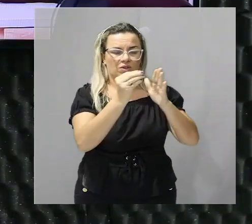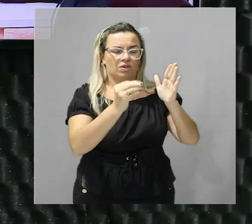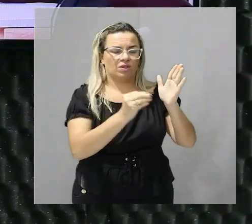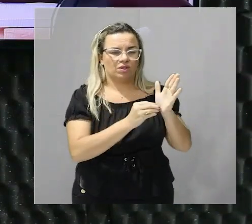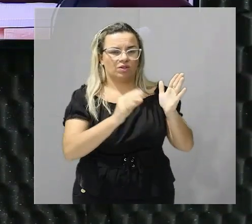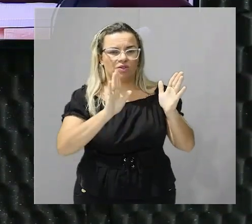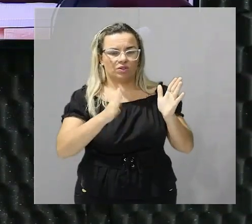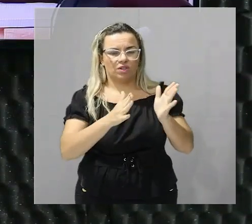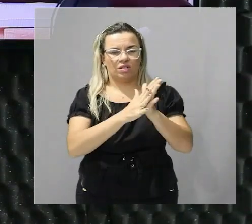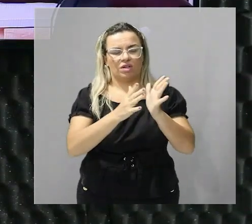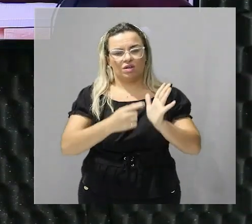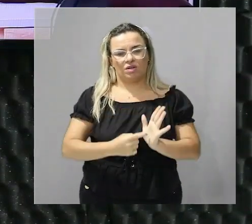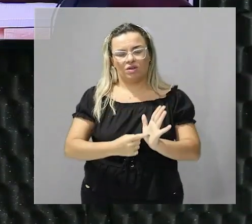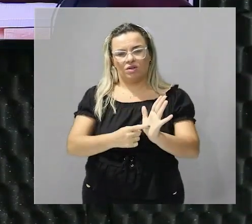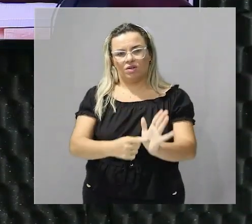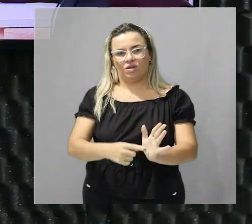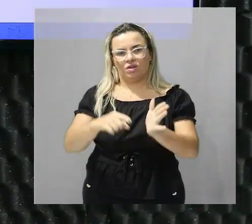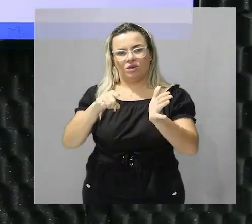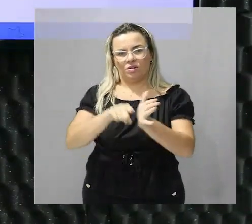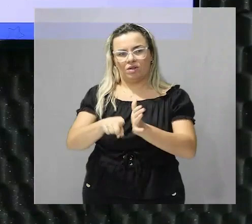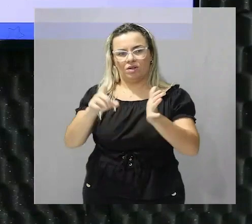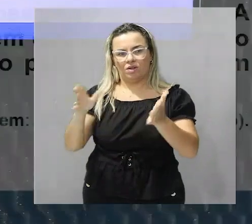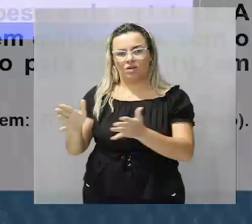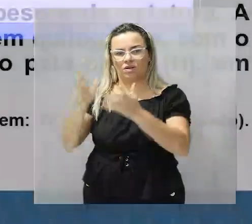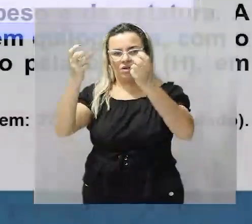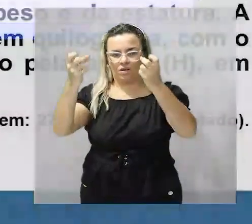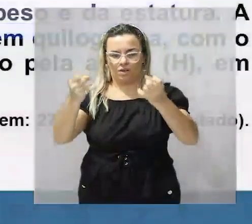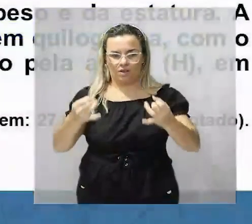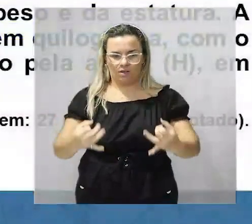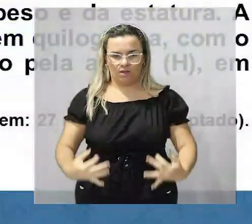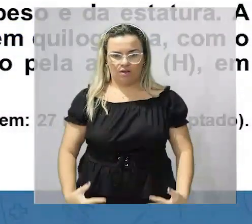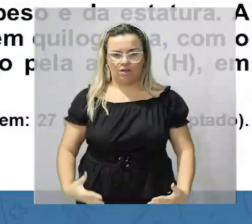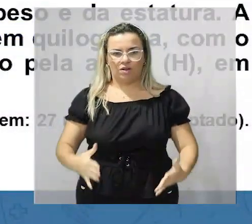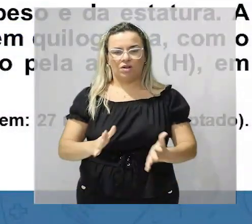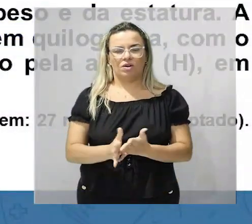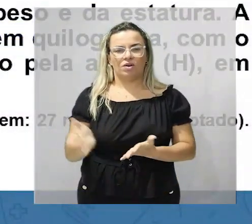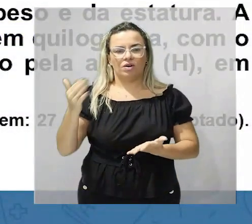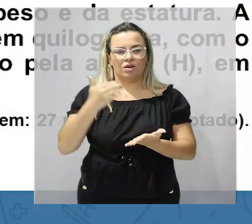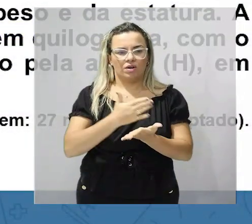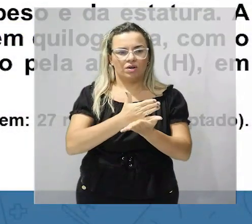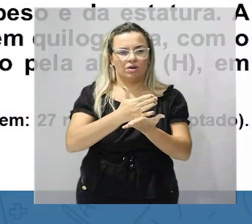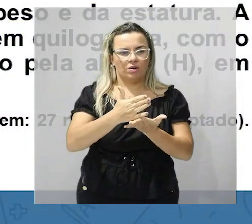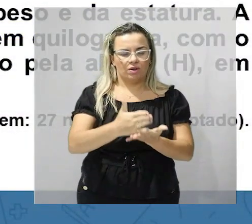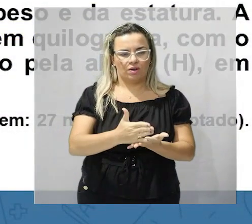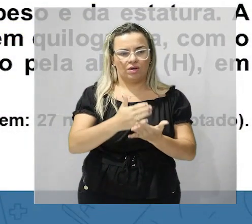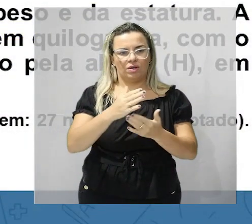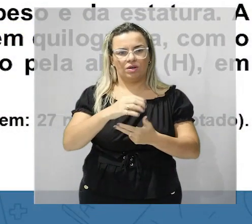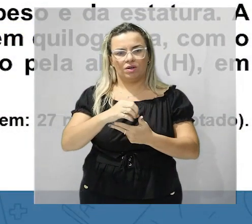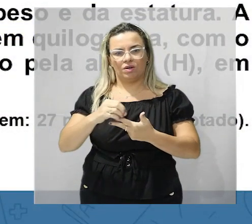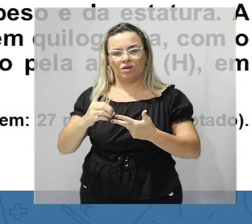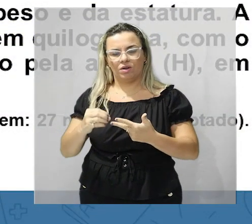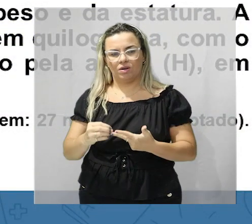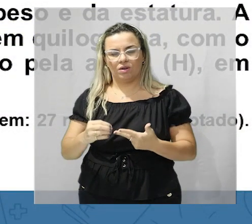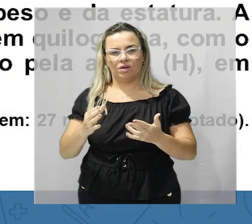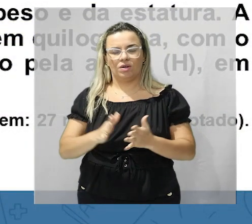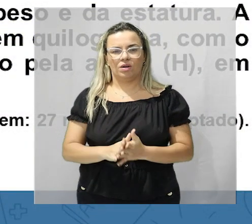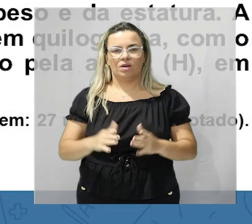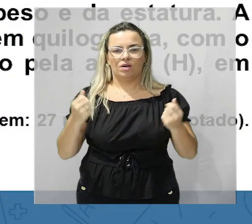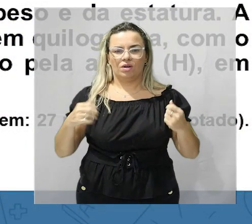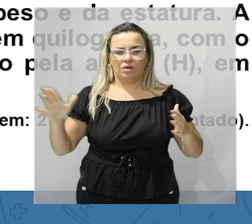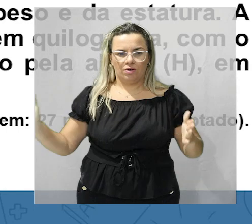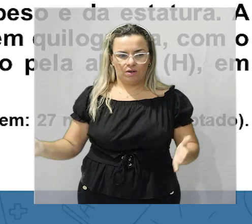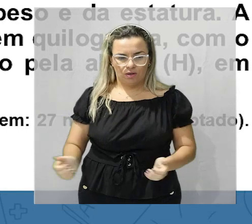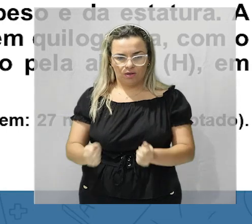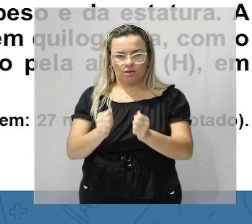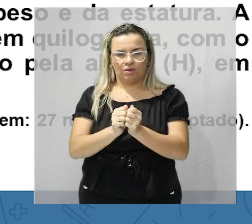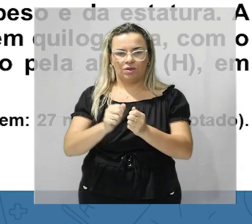E eu já trago pra vocês questões comentadas, tá? E já vamos começar com uma questão do Enem, só preciso que você acompanhe